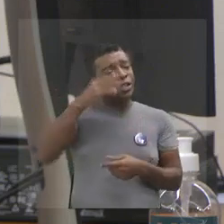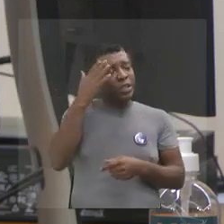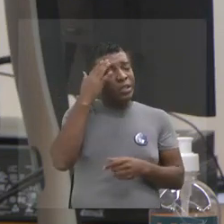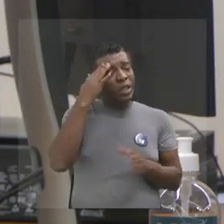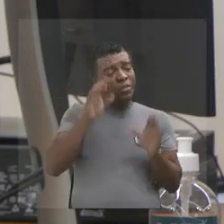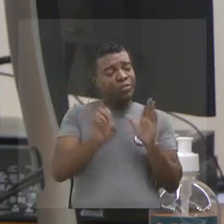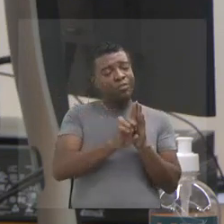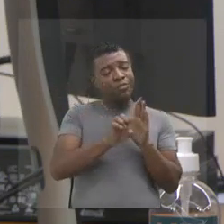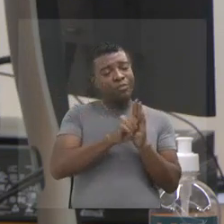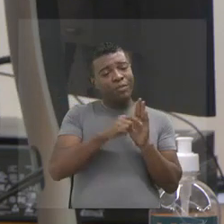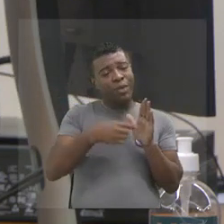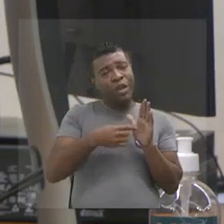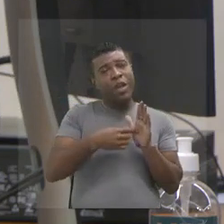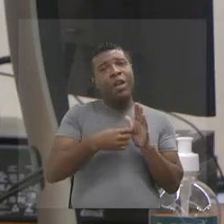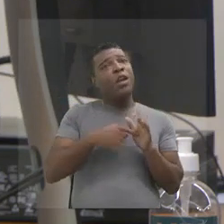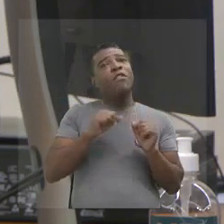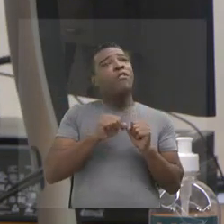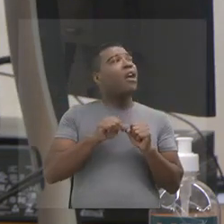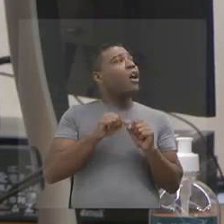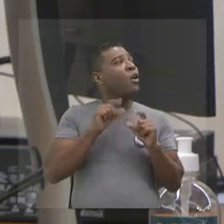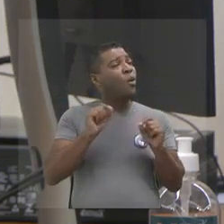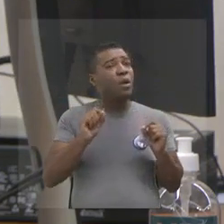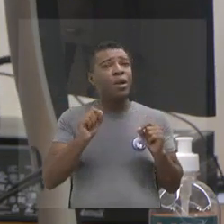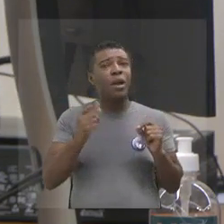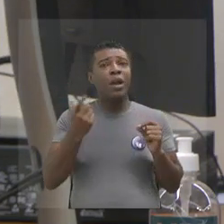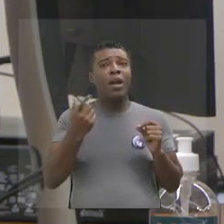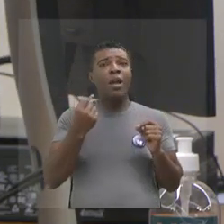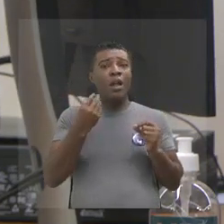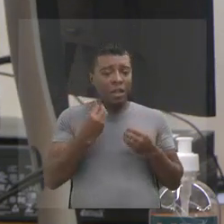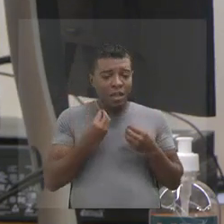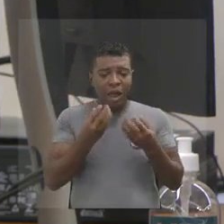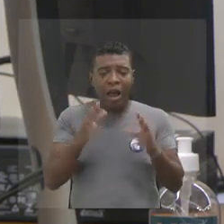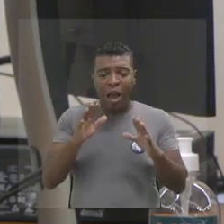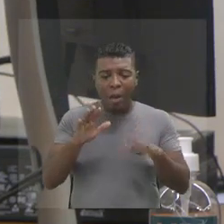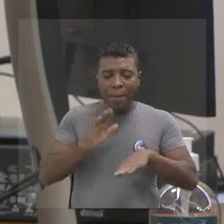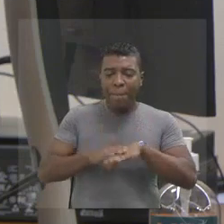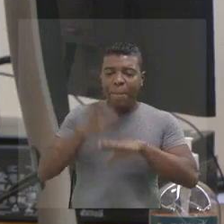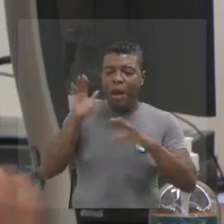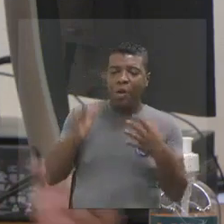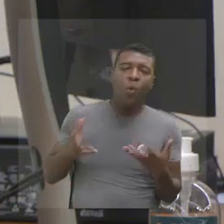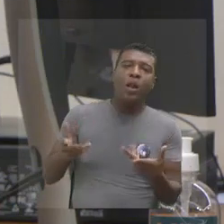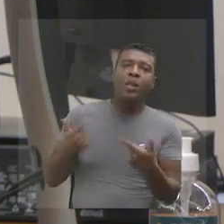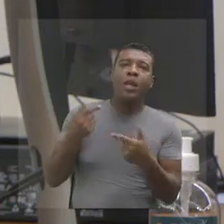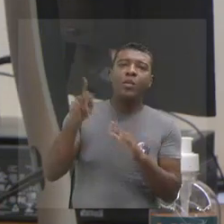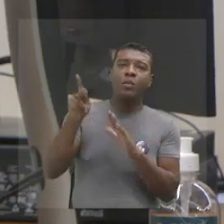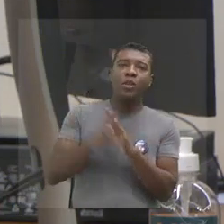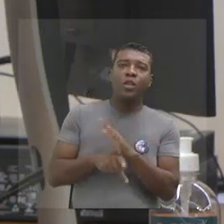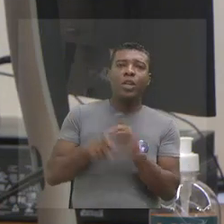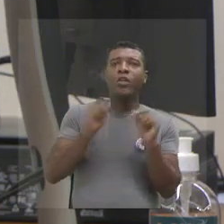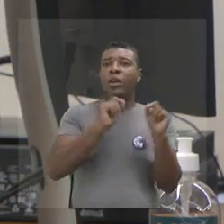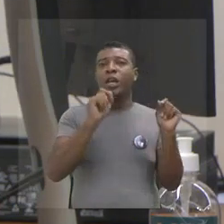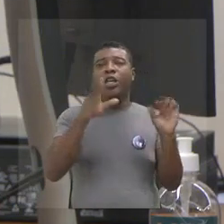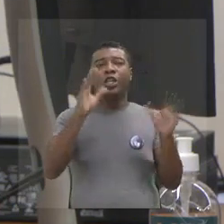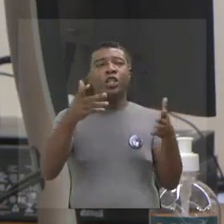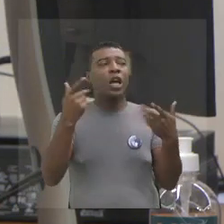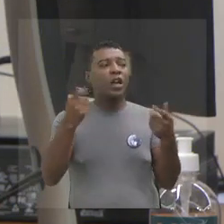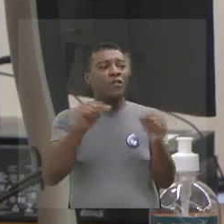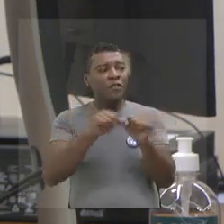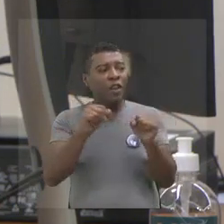apreciam viabilizar recursos para quem sempre tem mais qualidade de projetos quem já desenvolveu ações ou seja